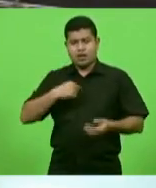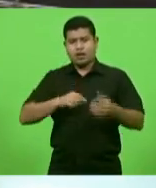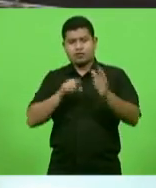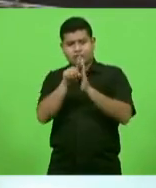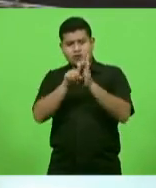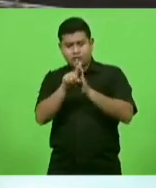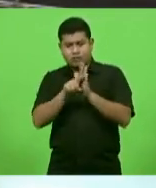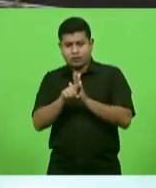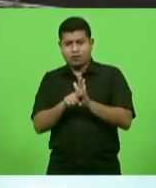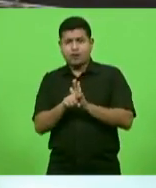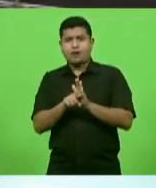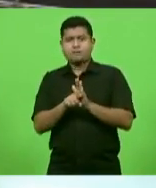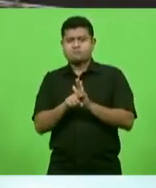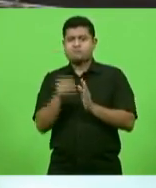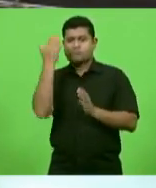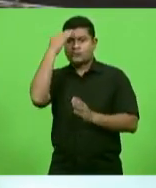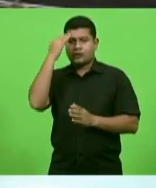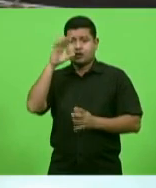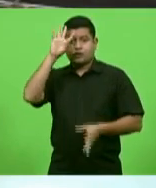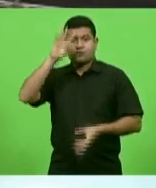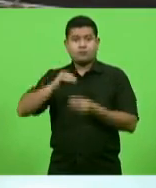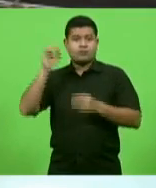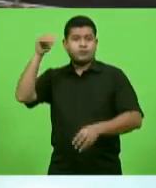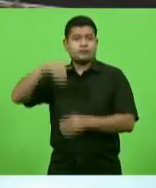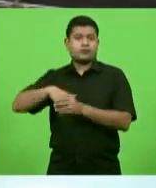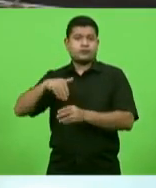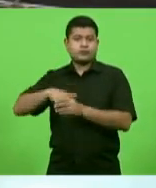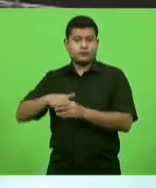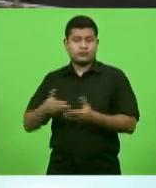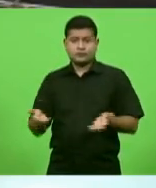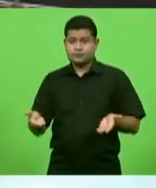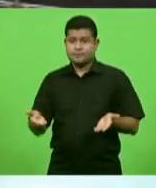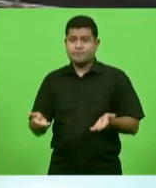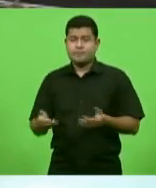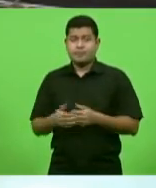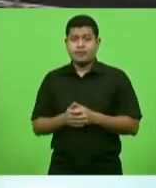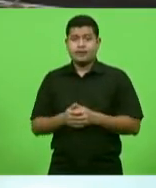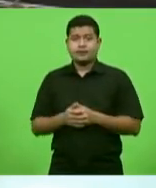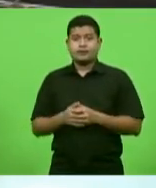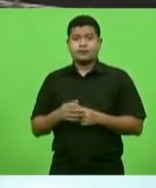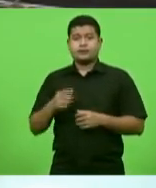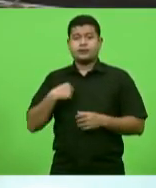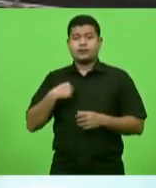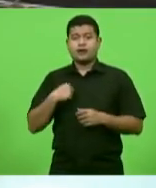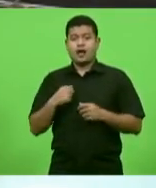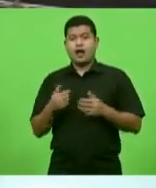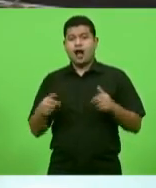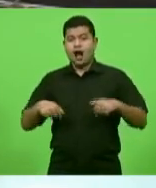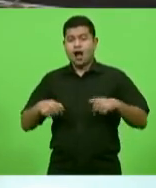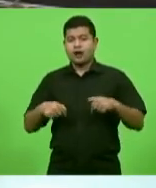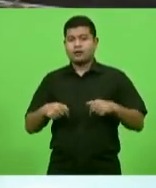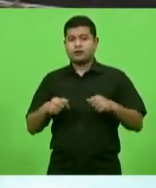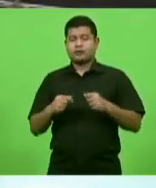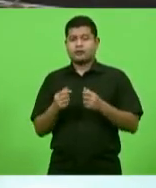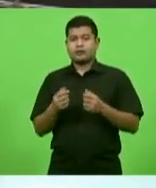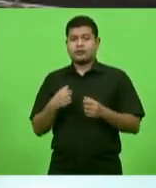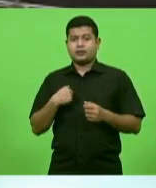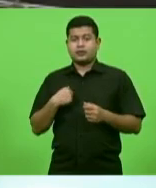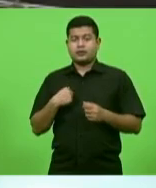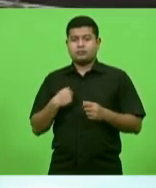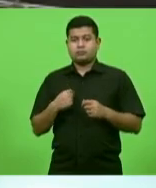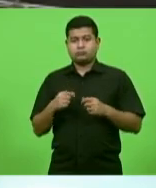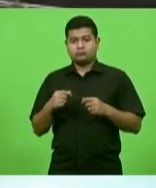fazermos os nossos voz nós trouxemos a transcrição das conclusões